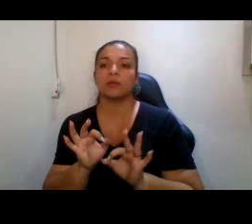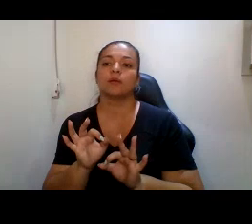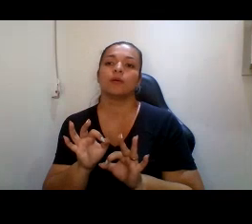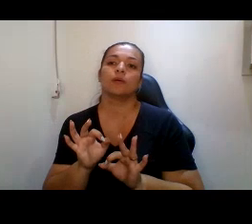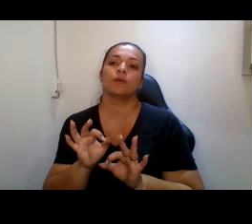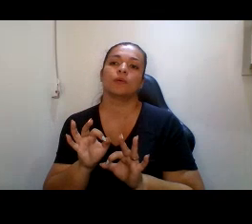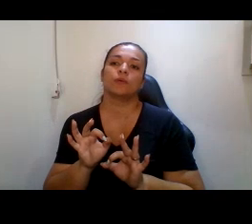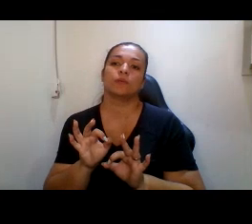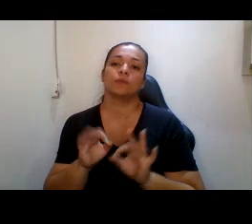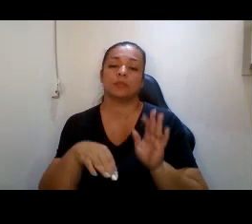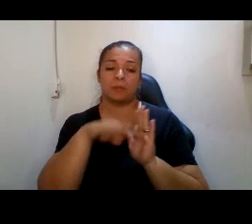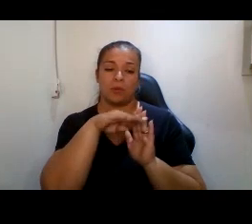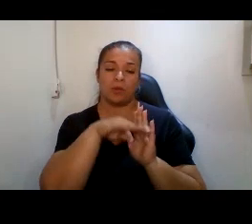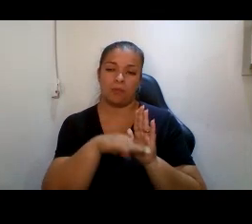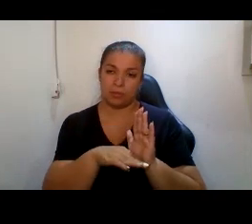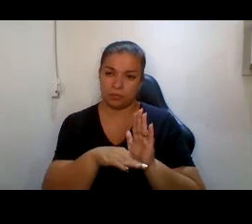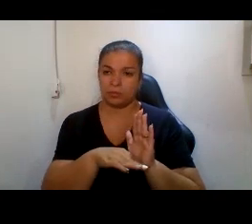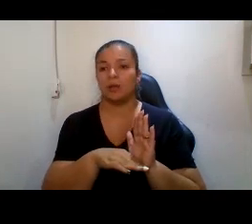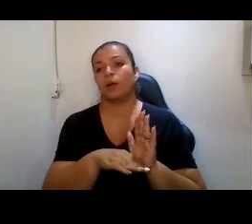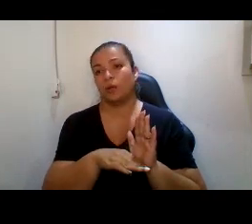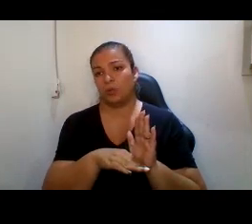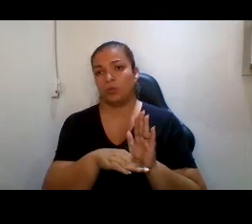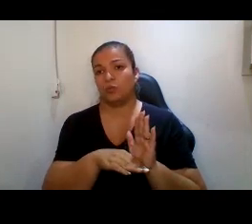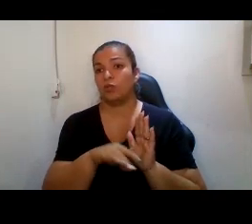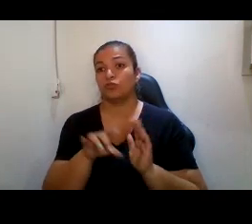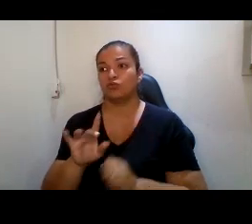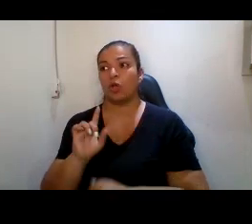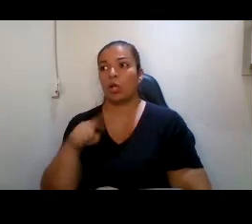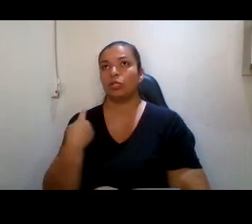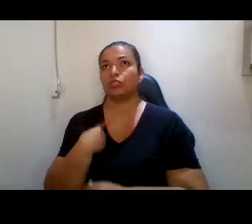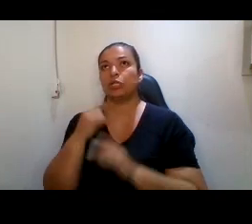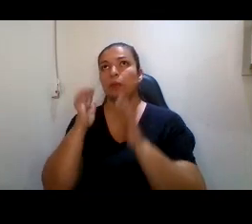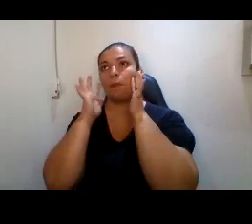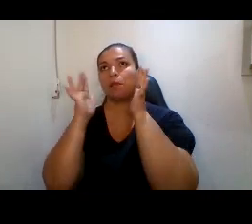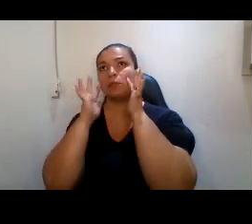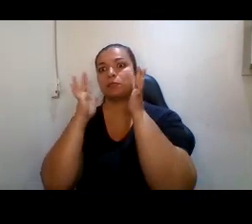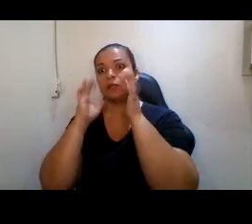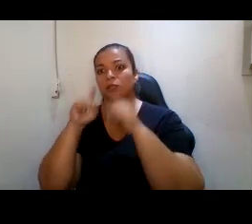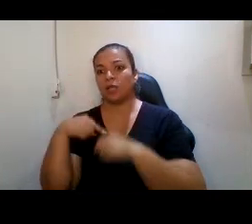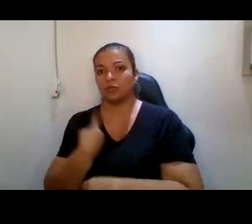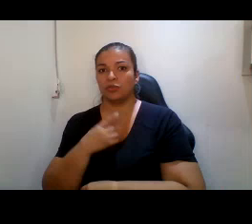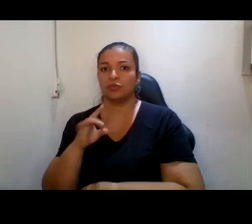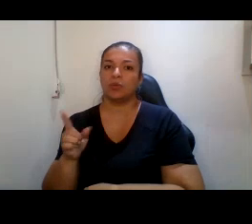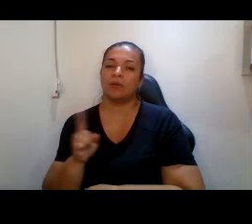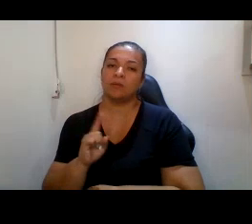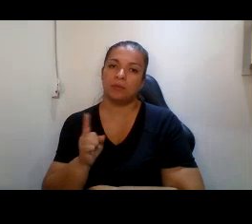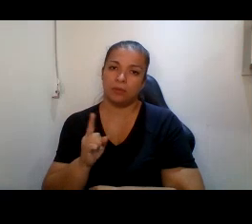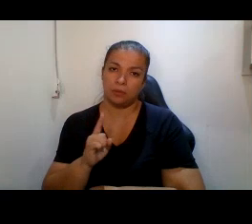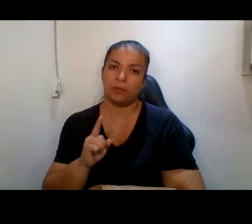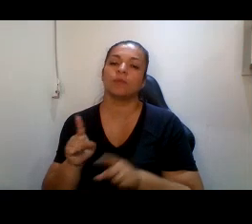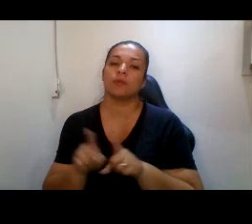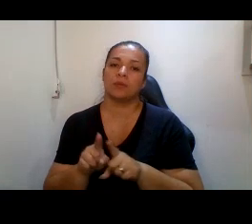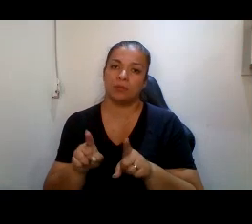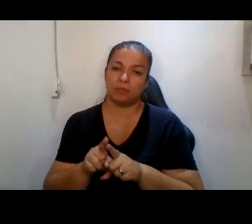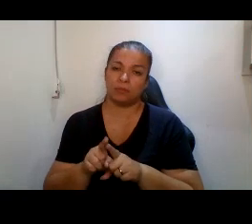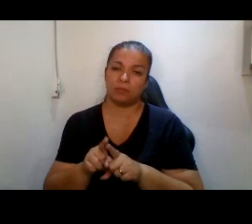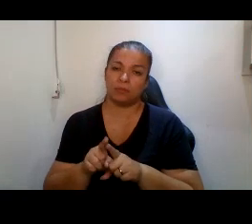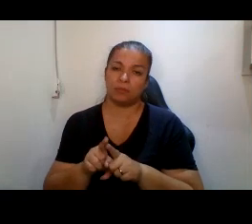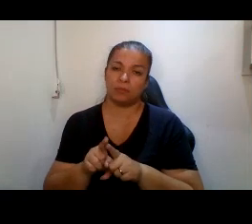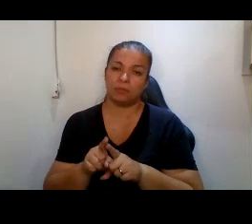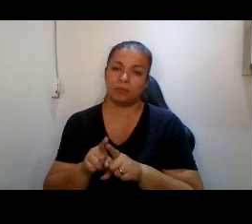dessa programação, né? Que não seja só nós pensando, né? A gente está aqui também para isso, mas